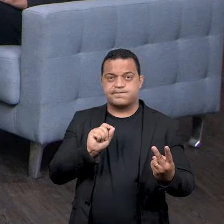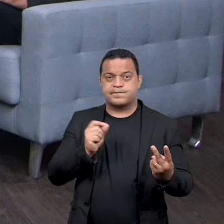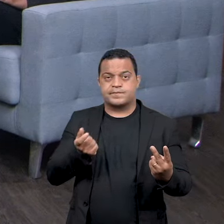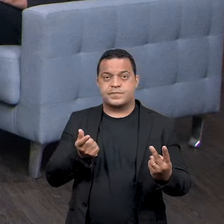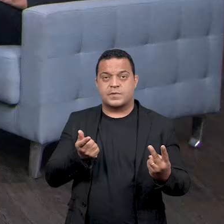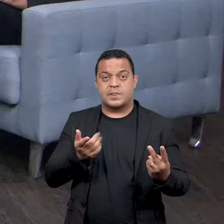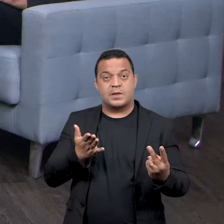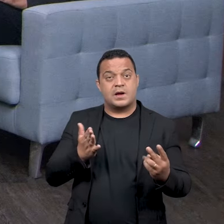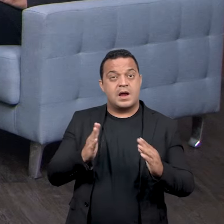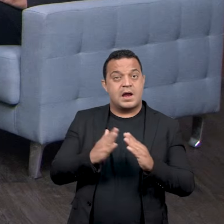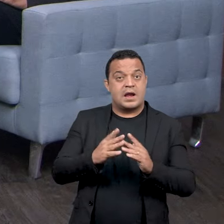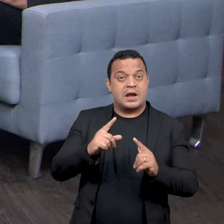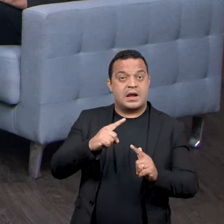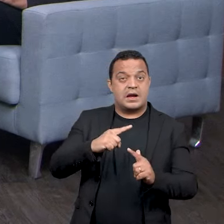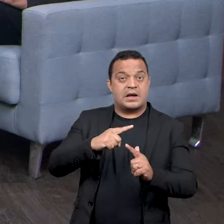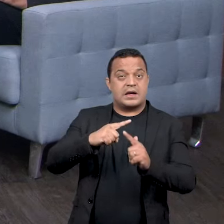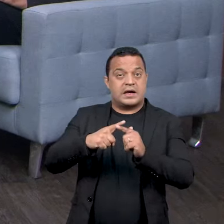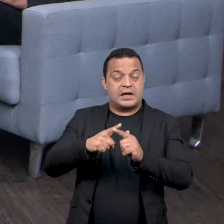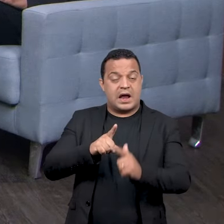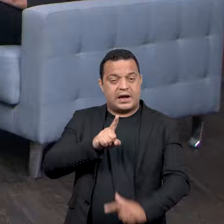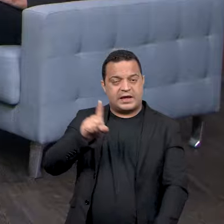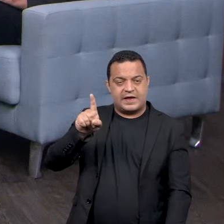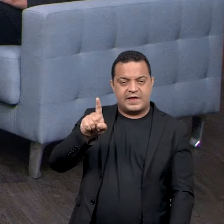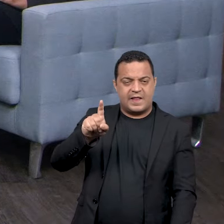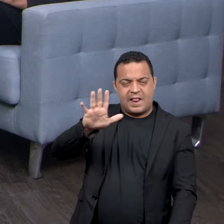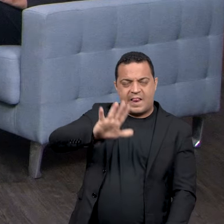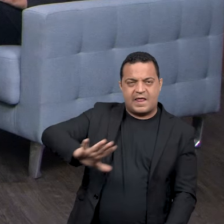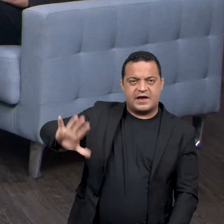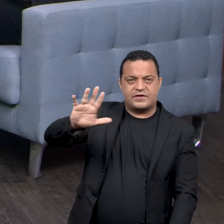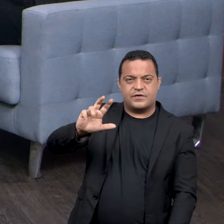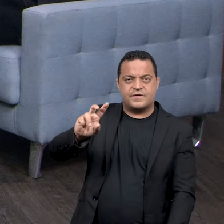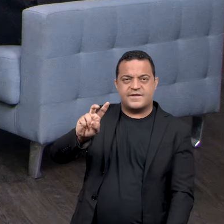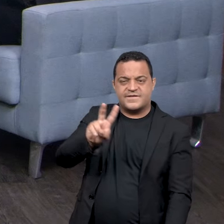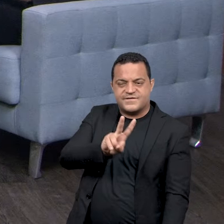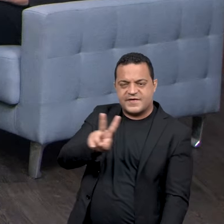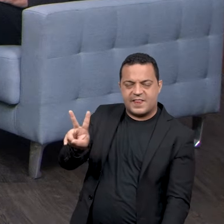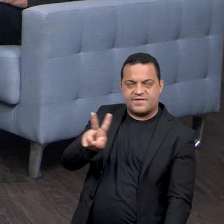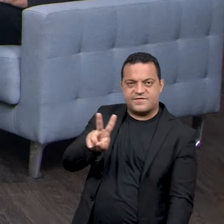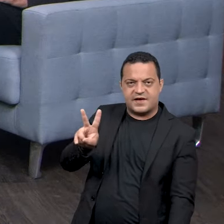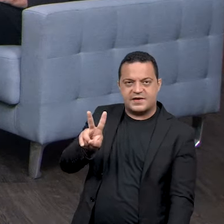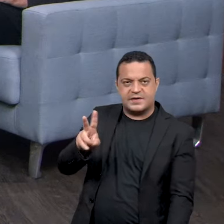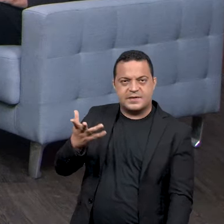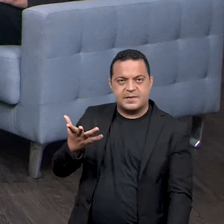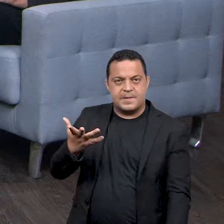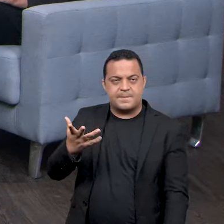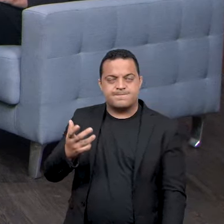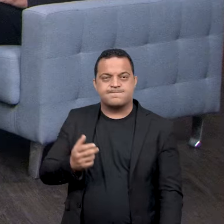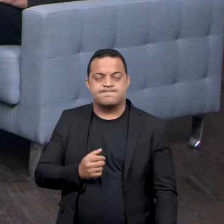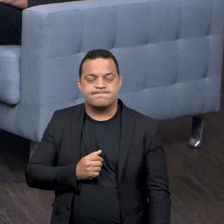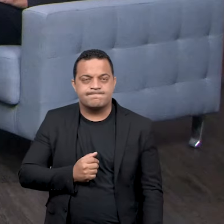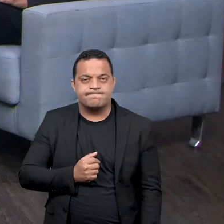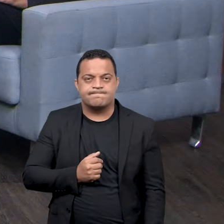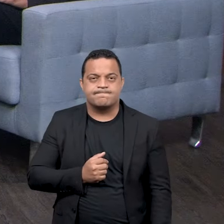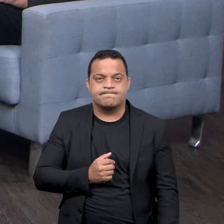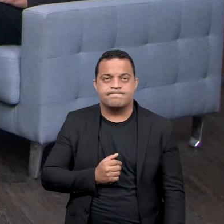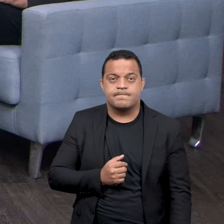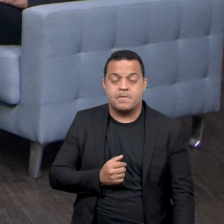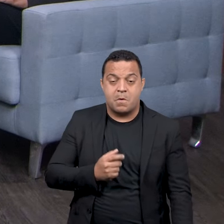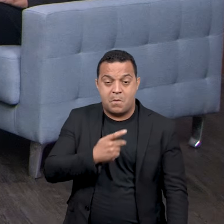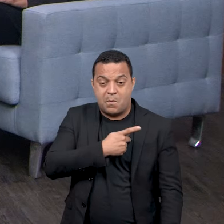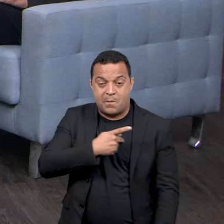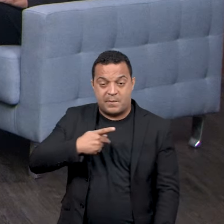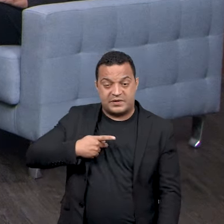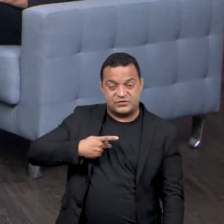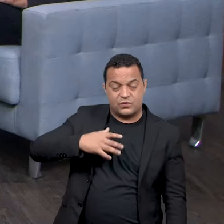Pastor Fábio está lá na igreja de Balneário de Ponta da Fruta 1, ali no polo de Ponta da Fruta, que fica aqui no município de Vila Velha.